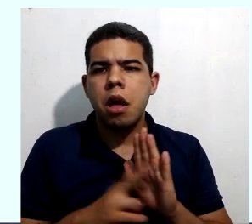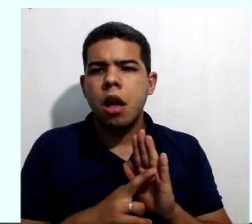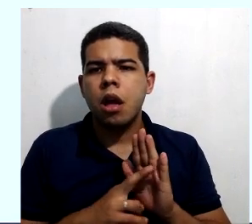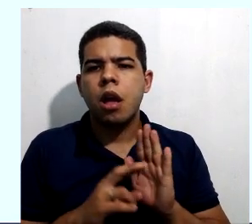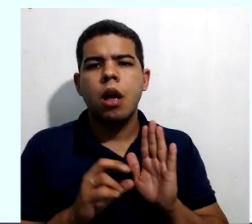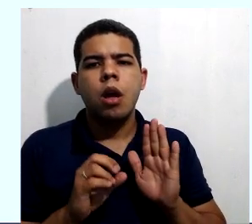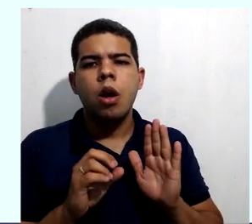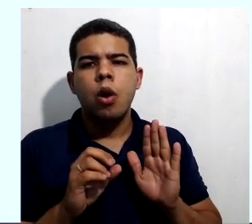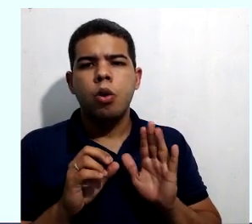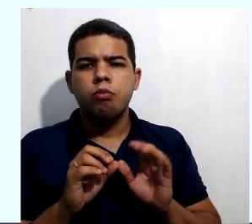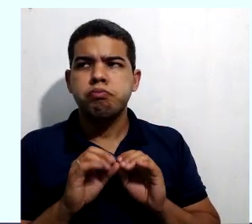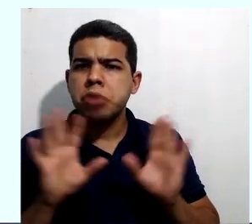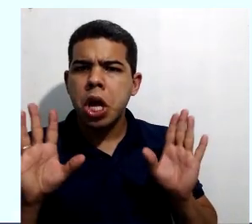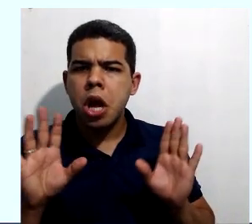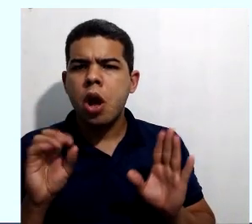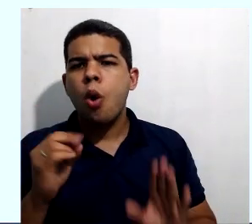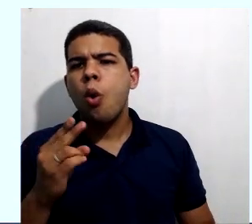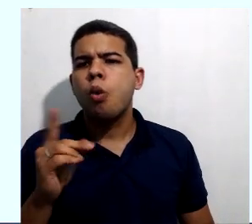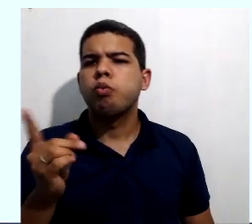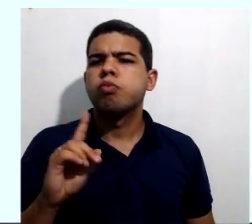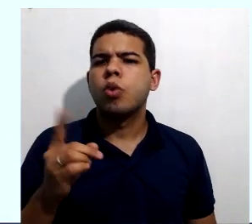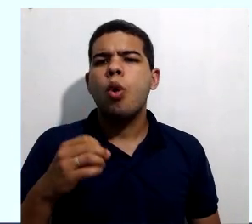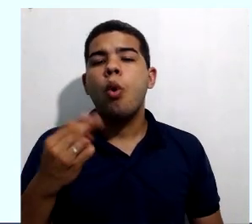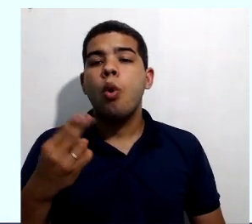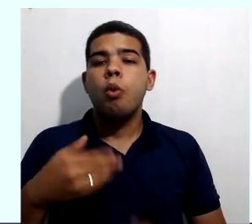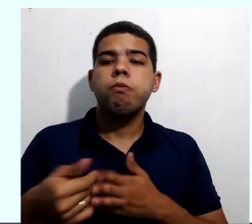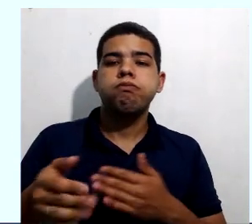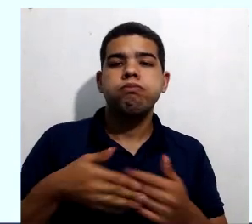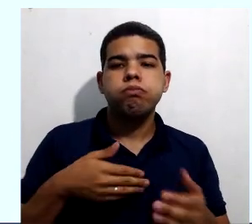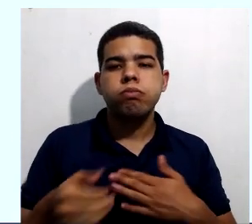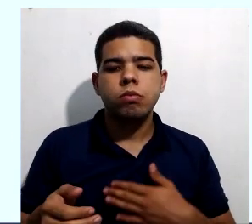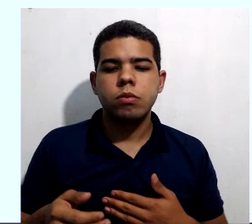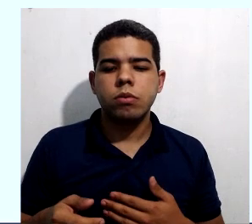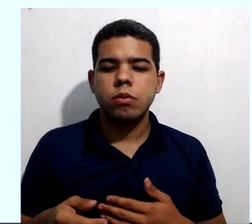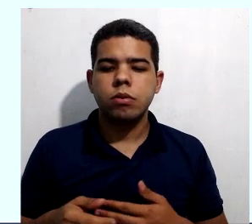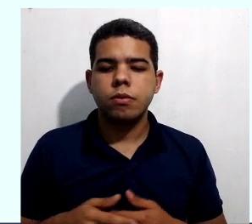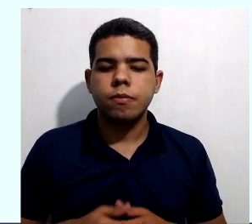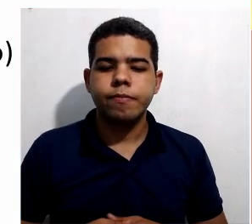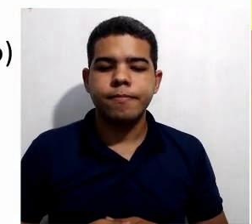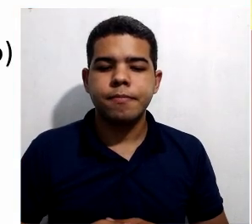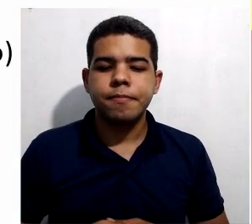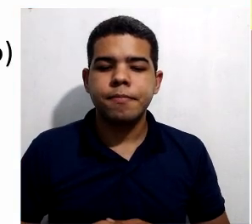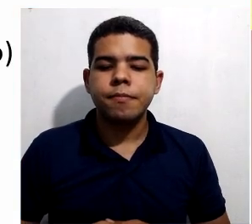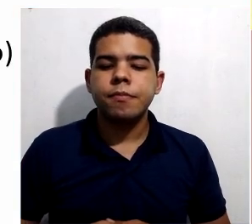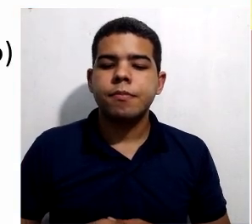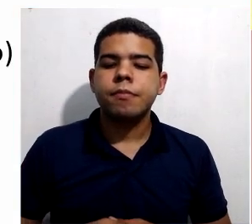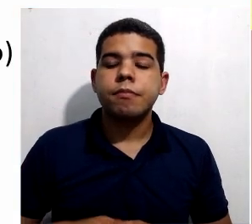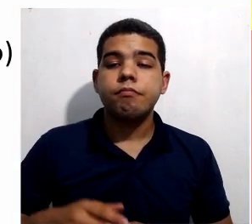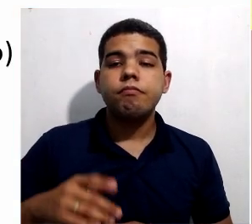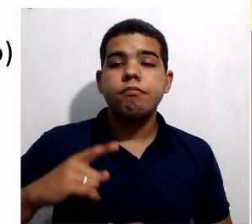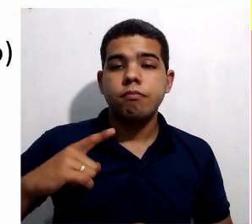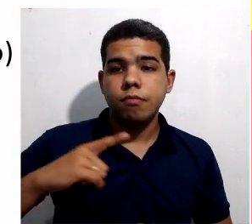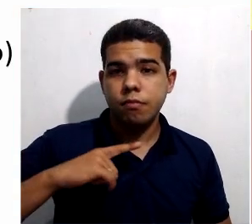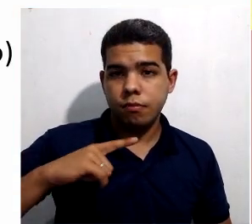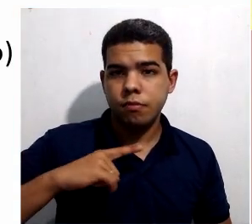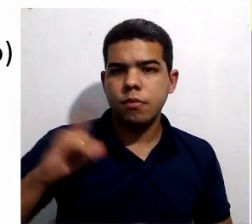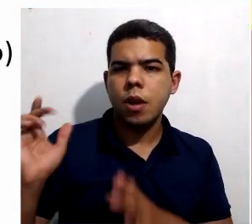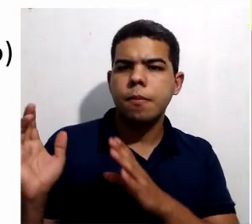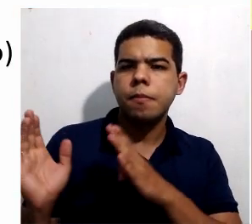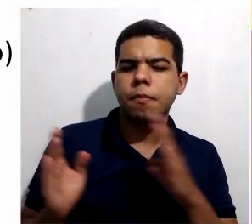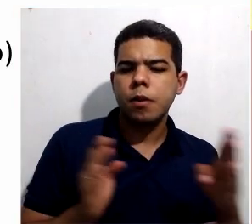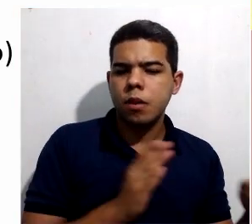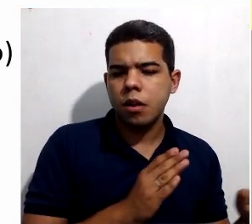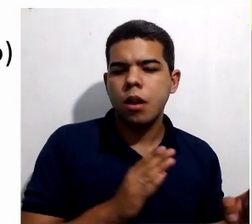regra, algo lógico ou não? De forma aleatória ou não? Essa sequência vai ser chamada